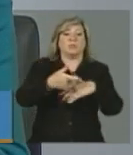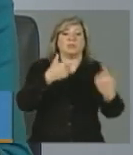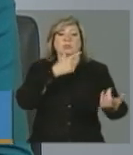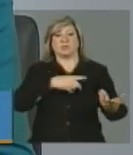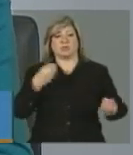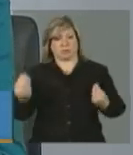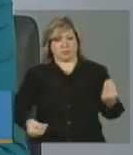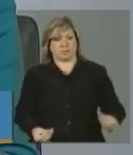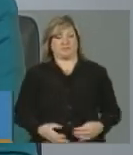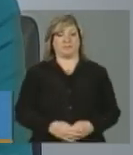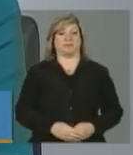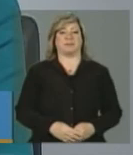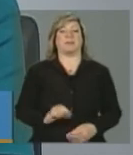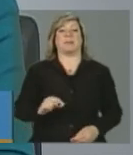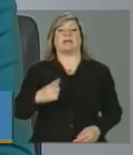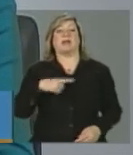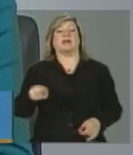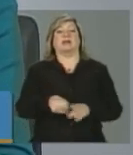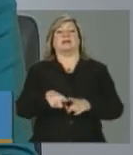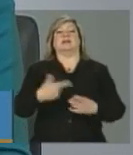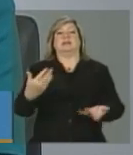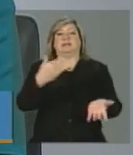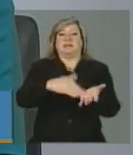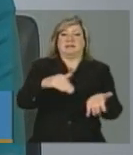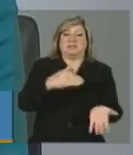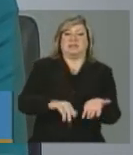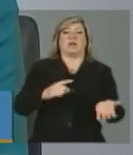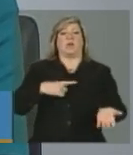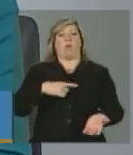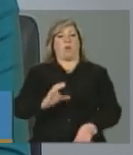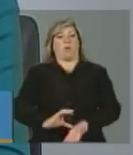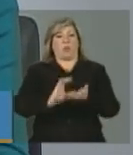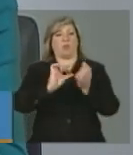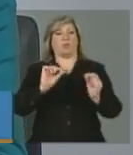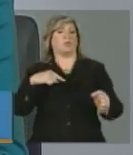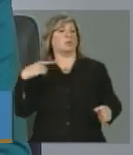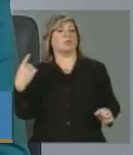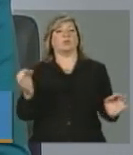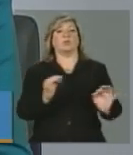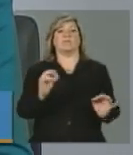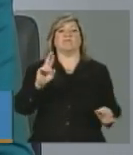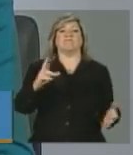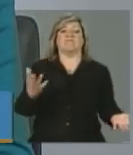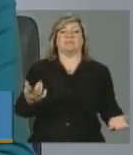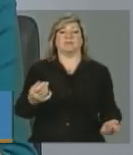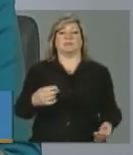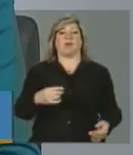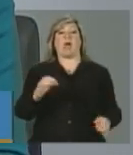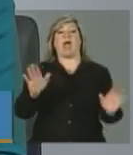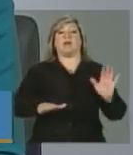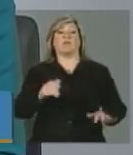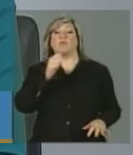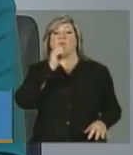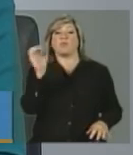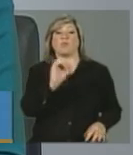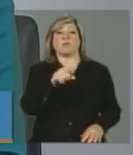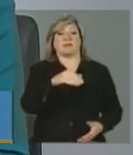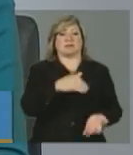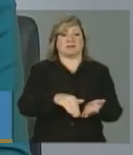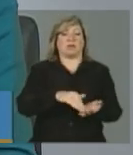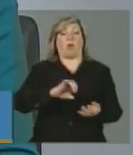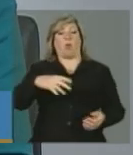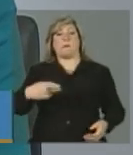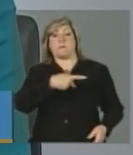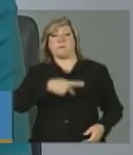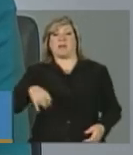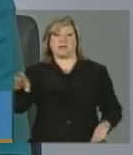termos secretarias ou conselhos sem ninguém responsável, então não existe um secretário ou não existe um presidente cadastrado